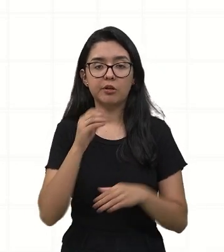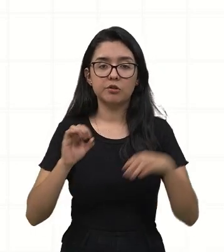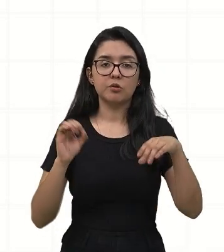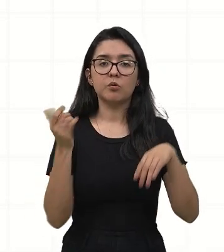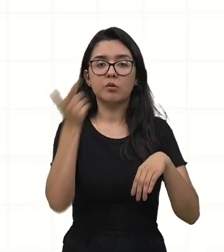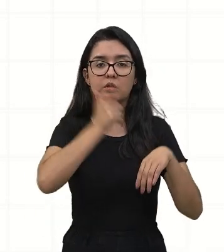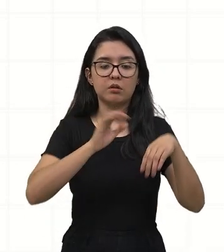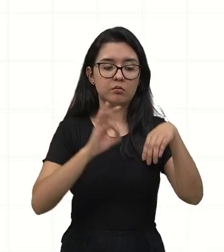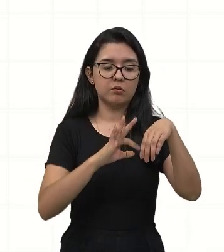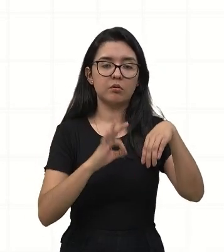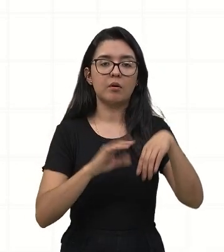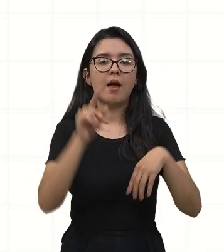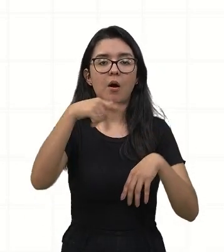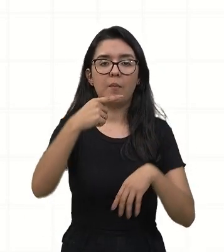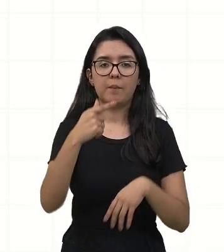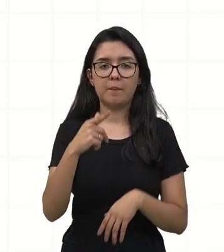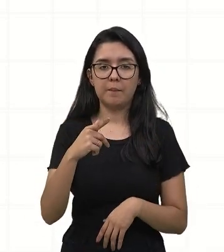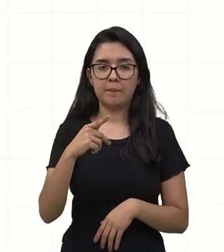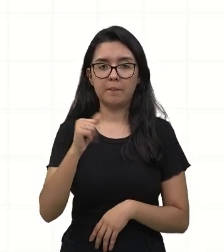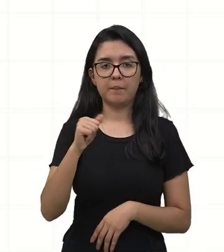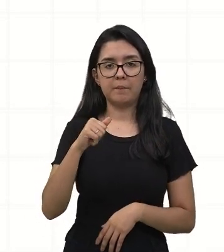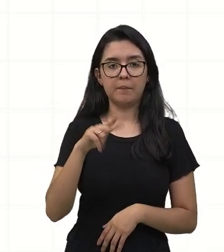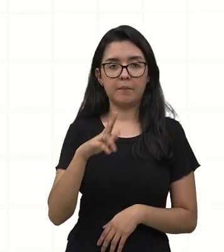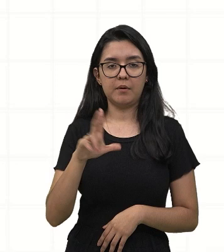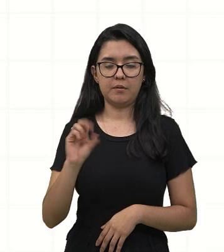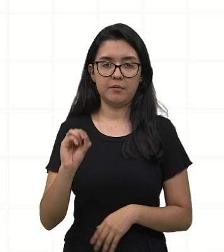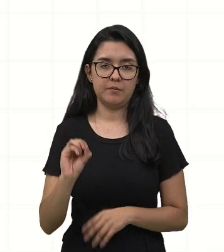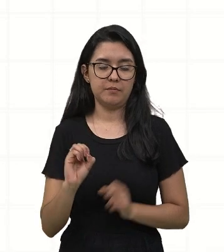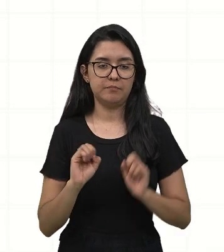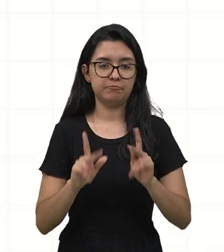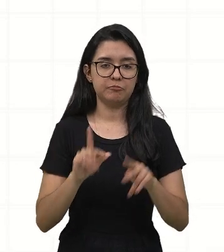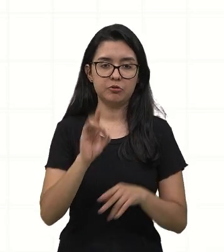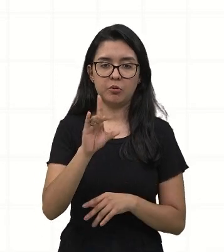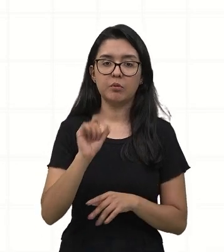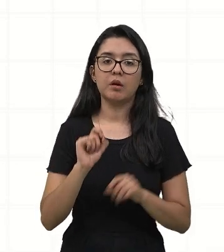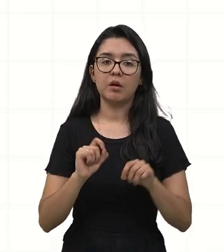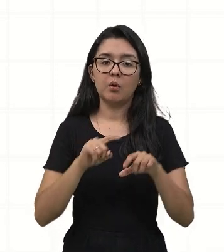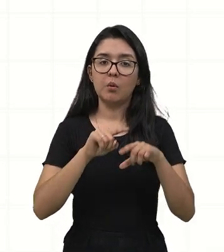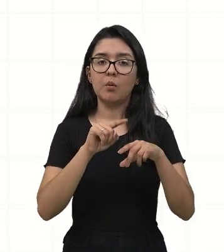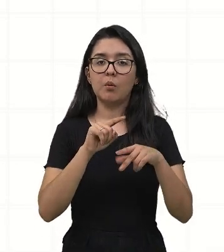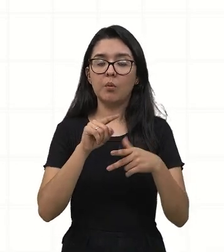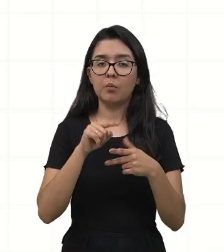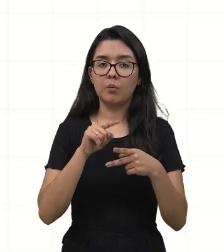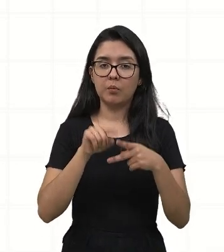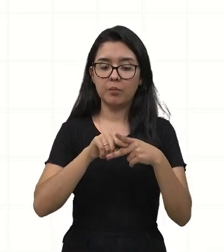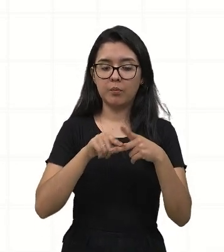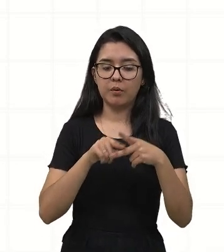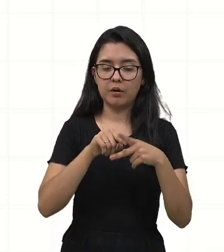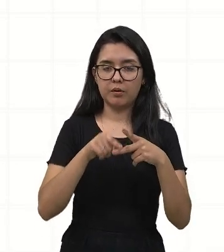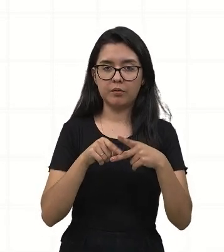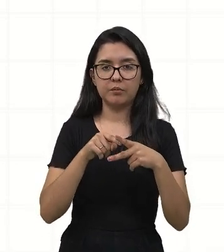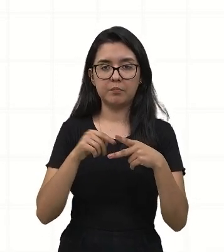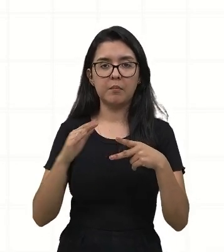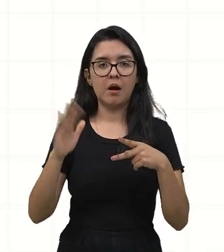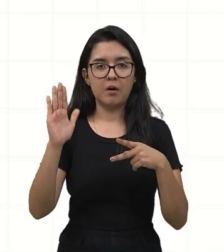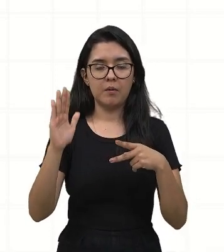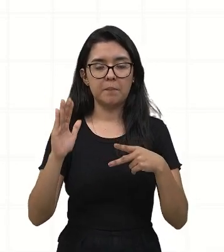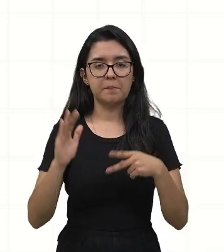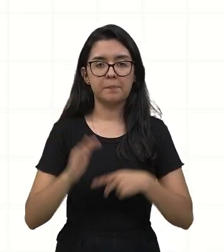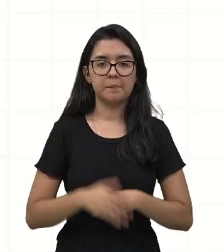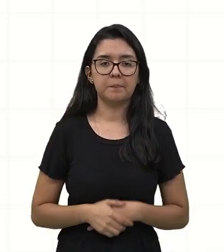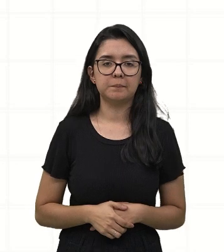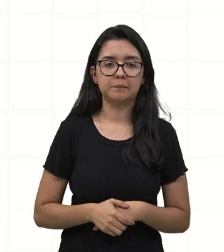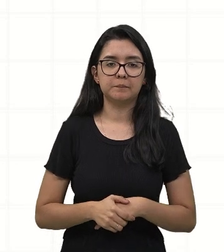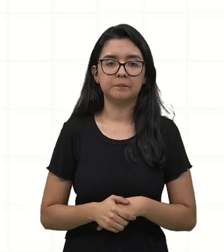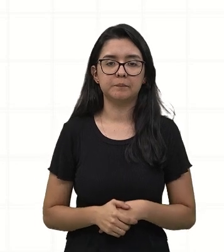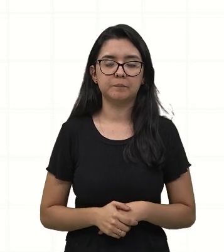é o Paulo, levando em consideração apenas a medida do ângulo que ele tem para chutar a